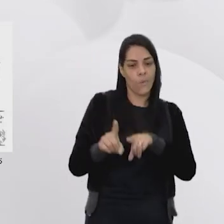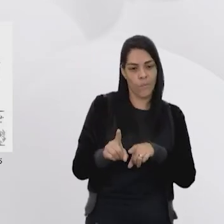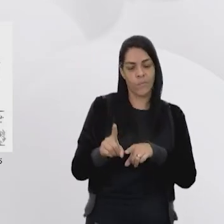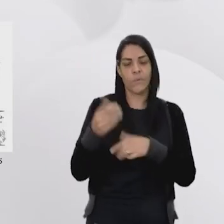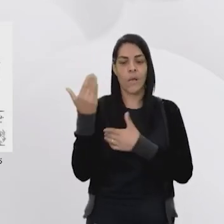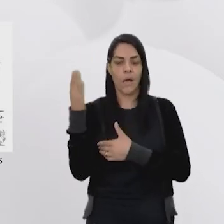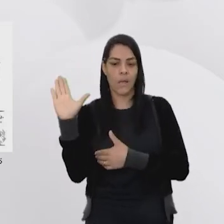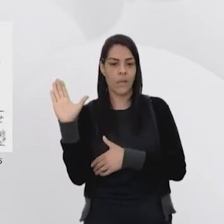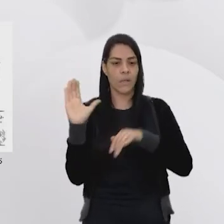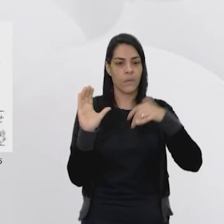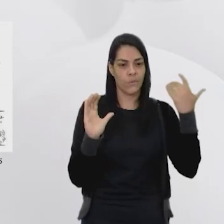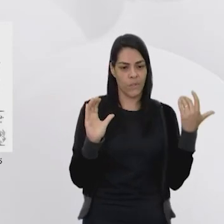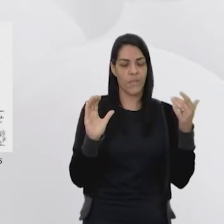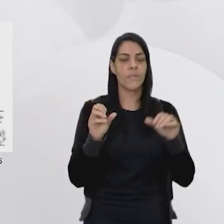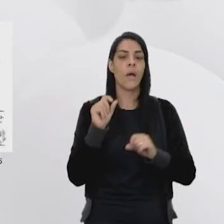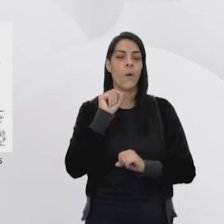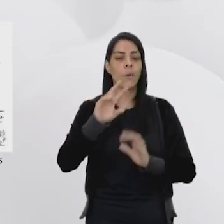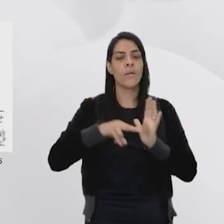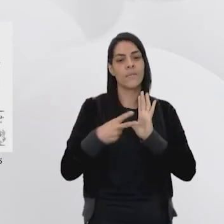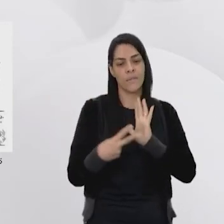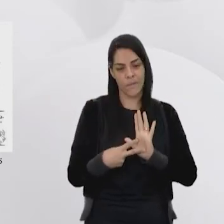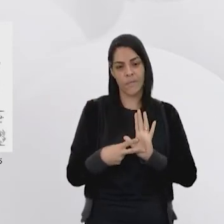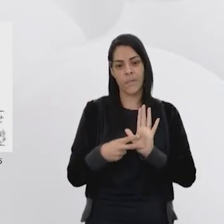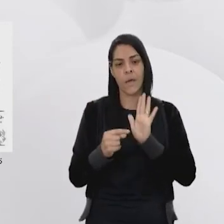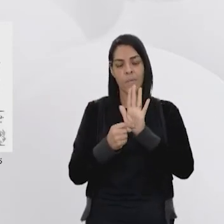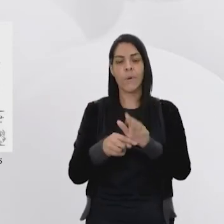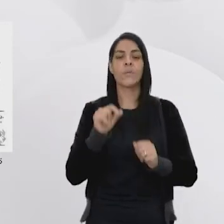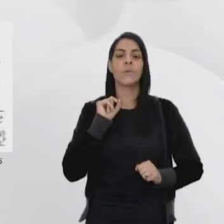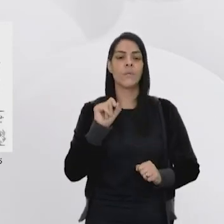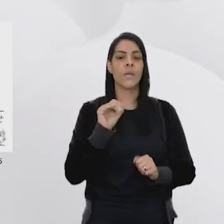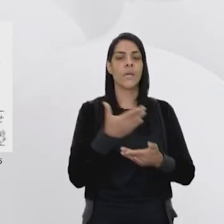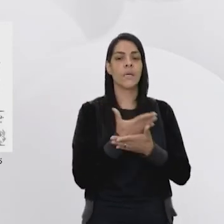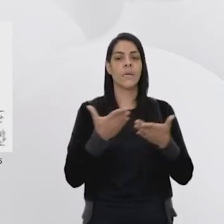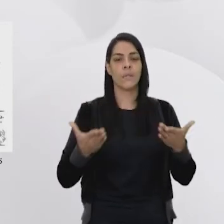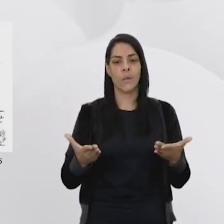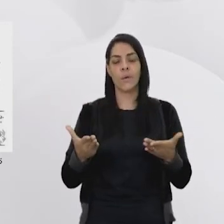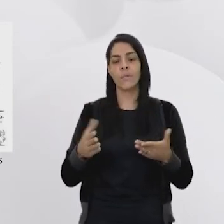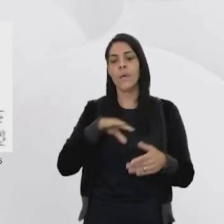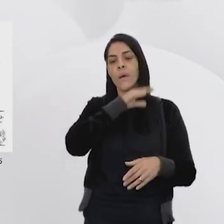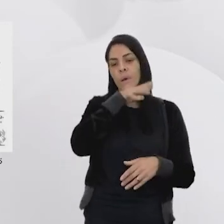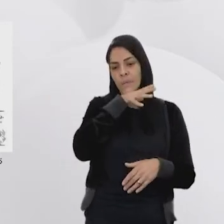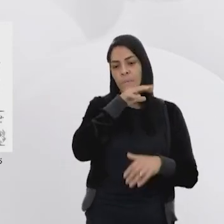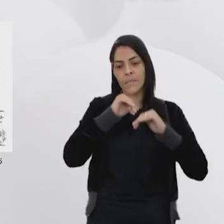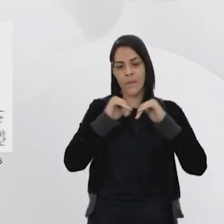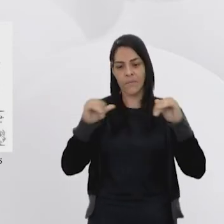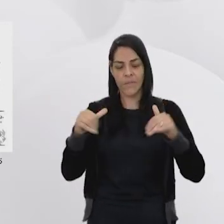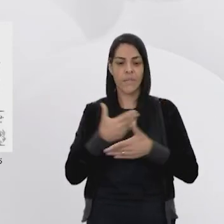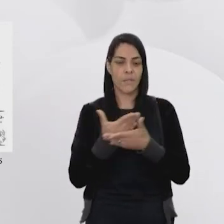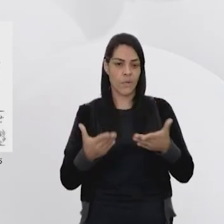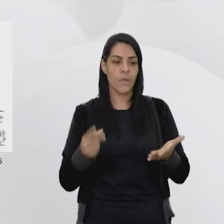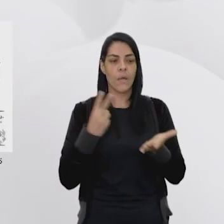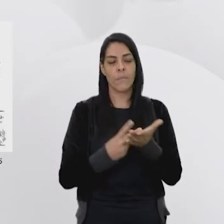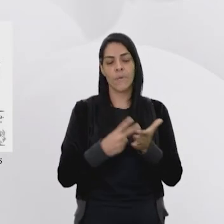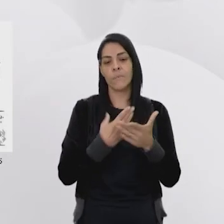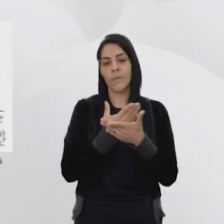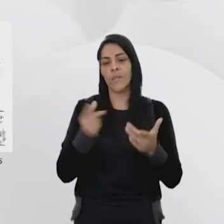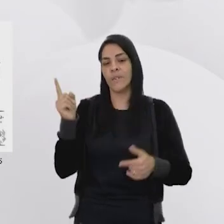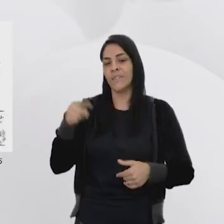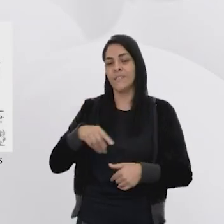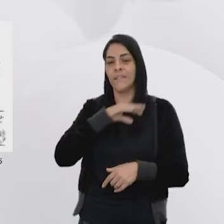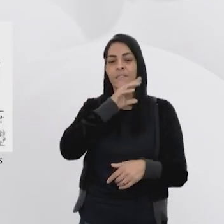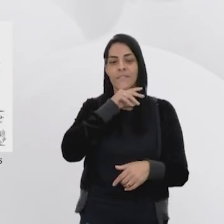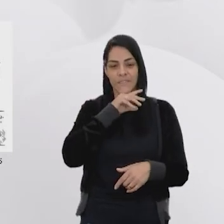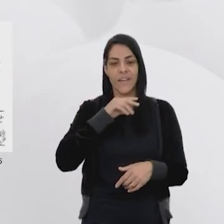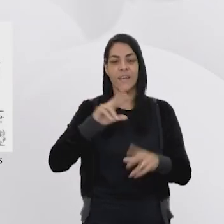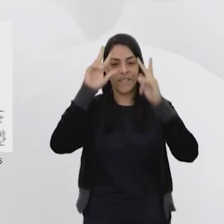natureza, ou seja, ela nos distingue dos demais animais, embora ainda nós sejamos animais, na medida em que o